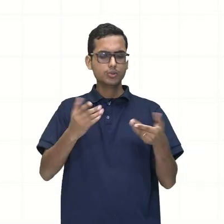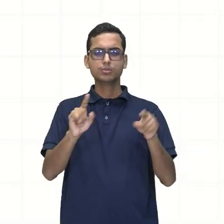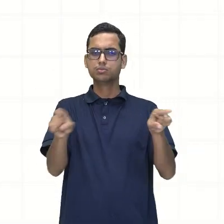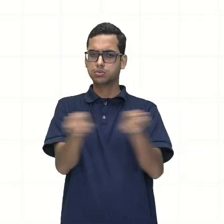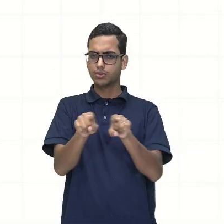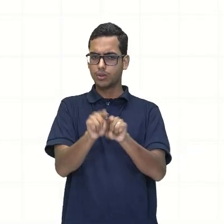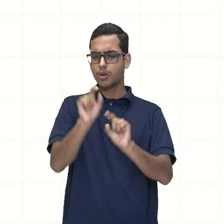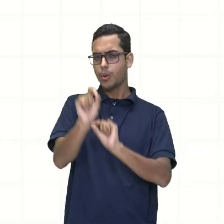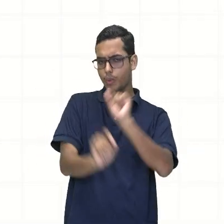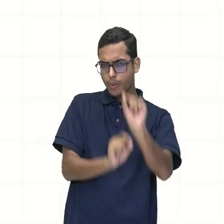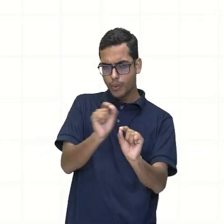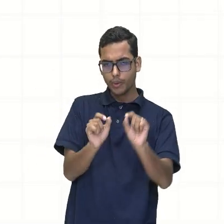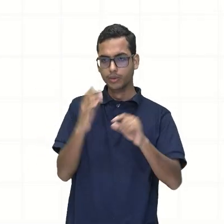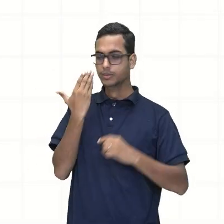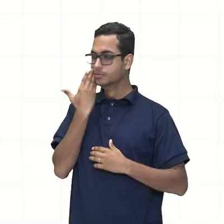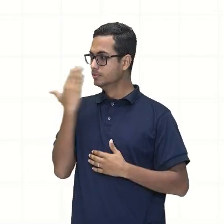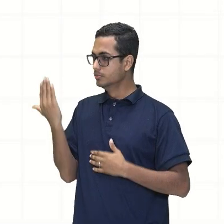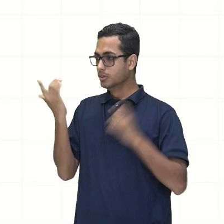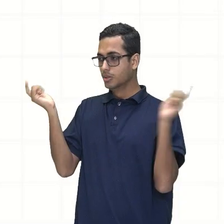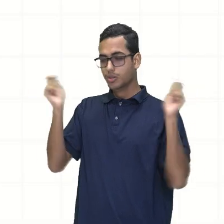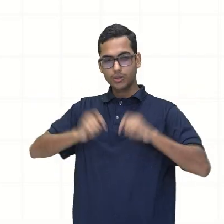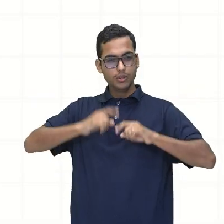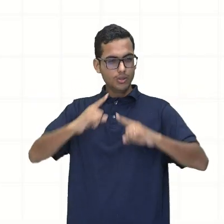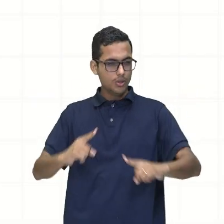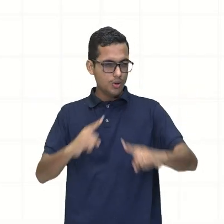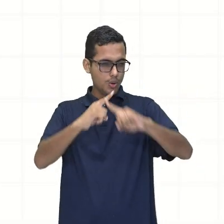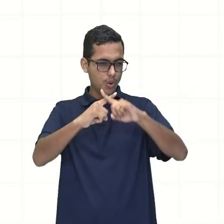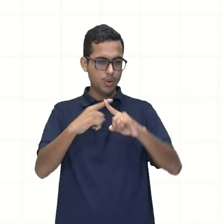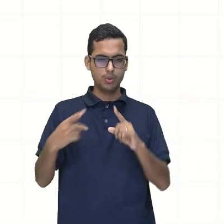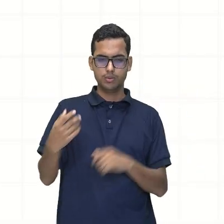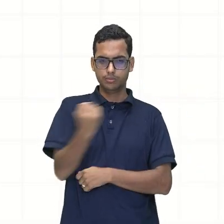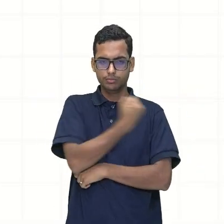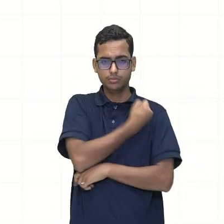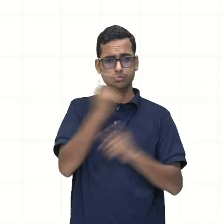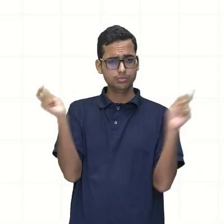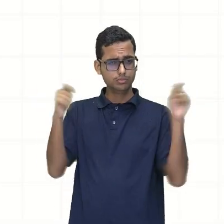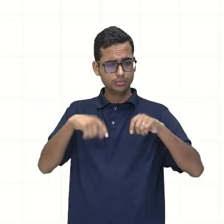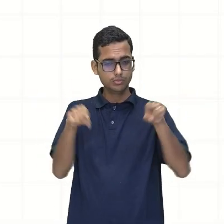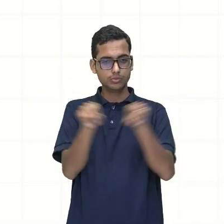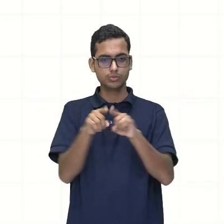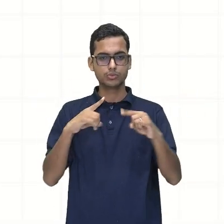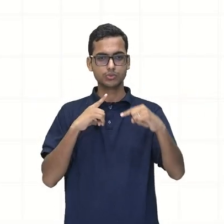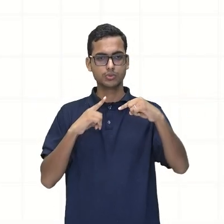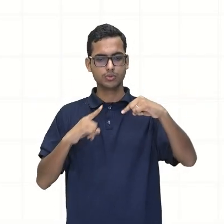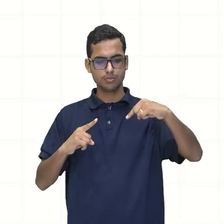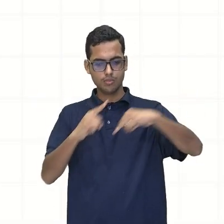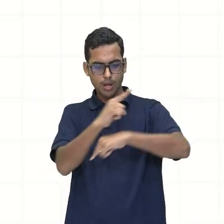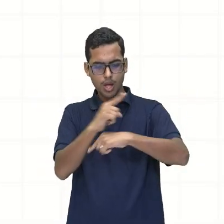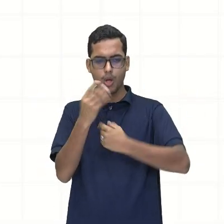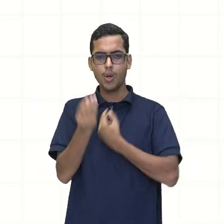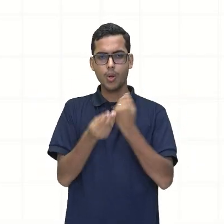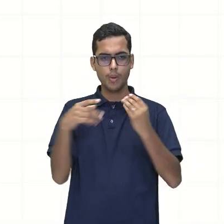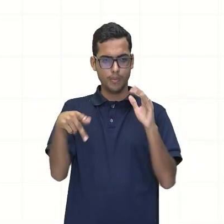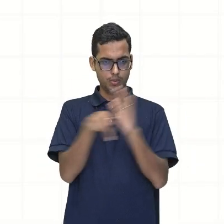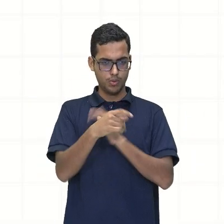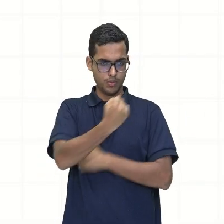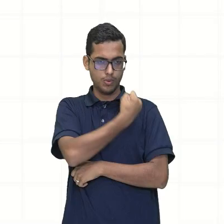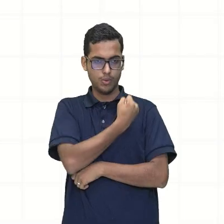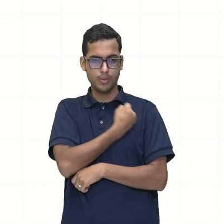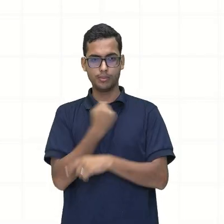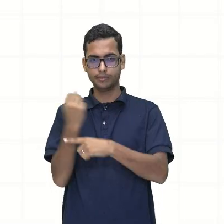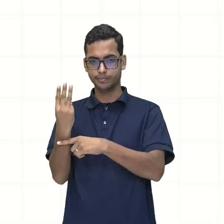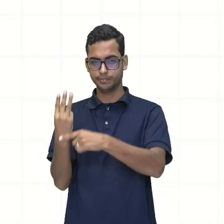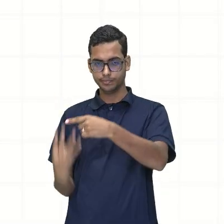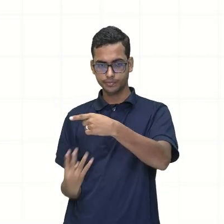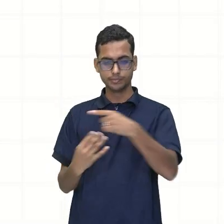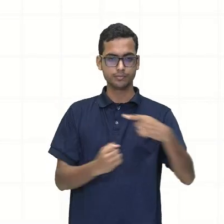gente pode multiplicar aqui, ó, nesse sentido. A gente pega o numerador da